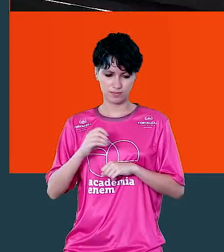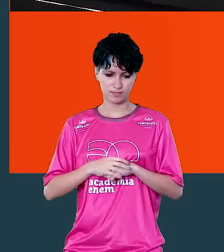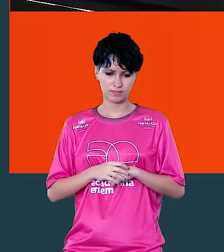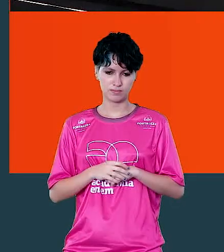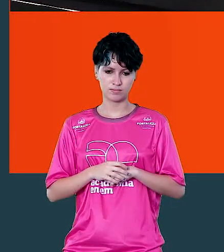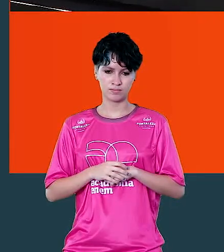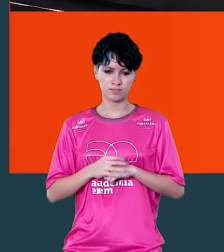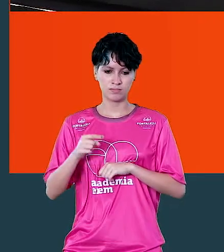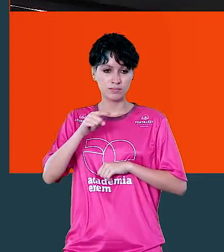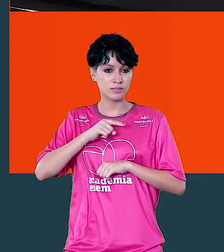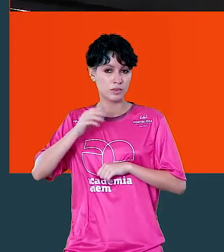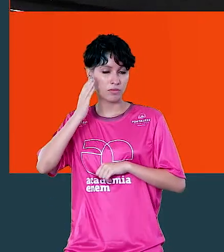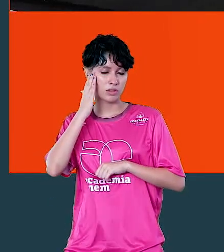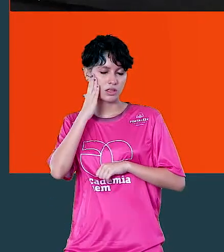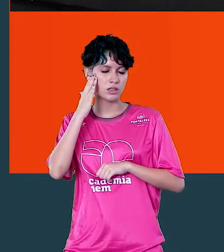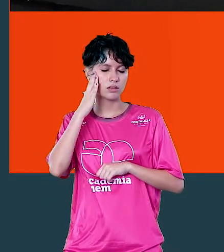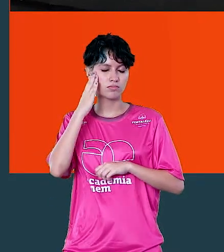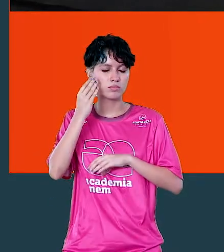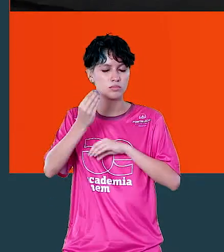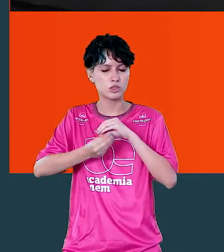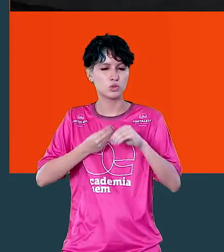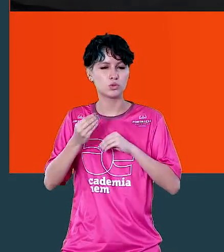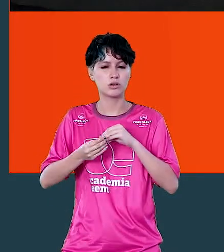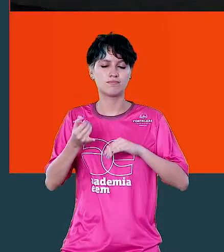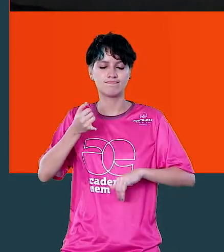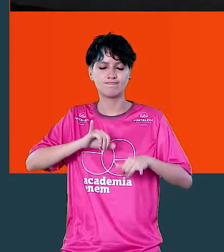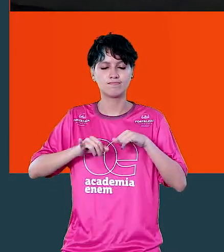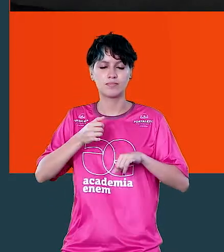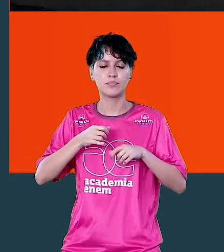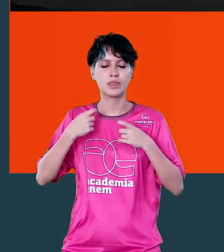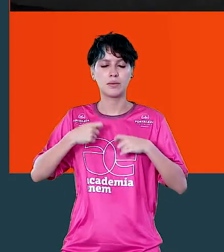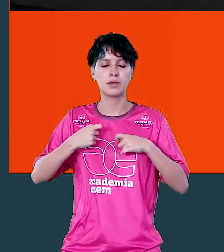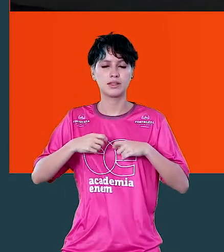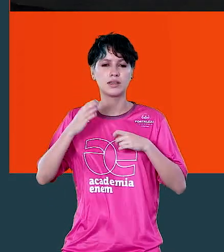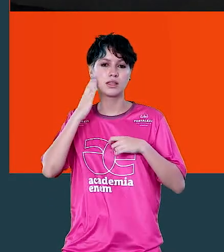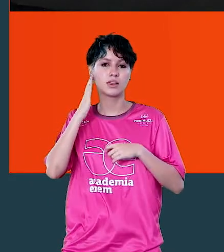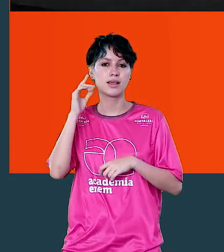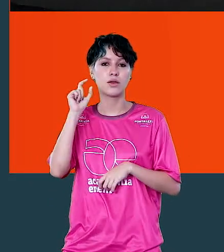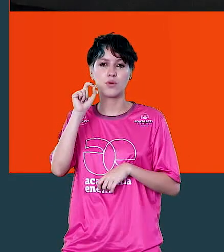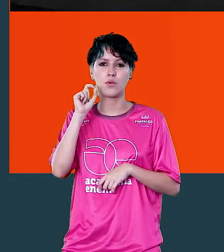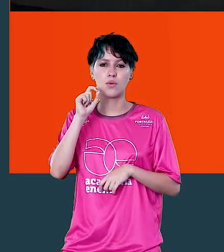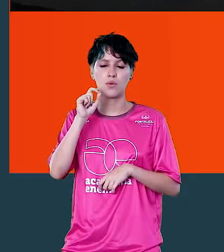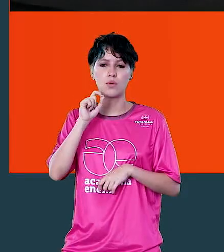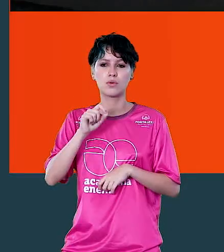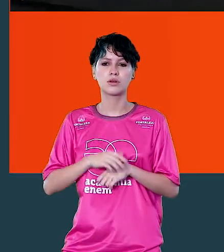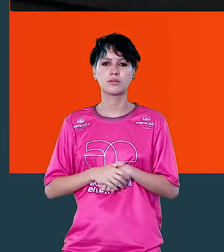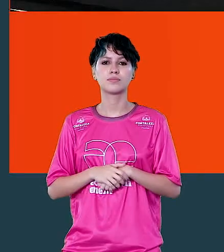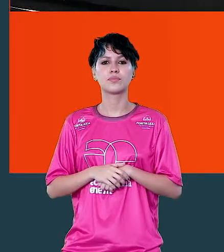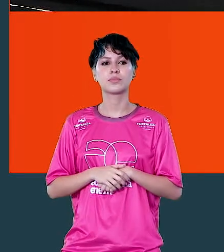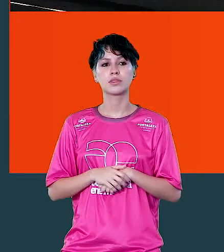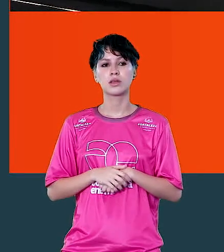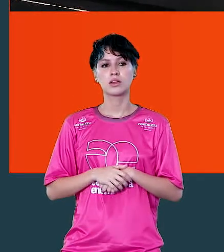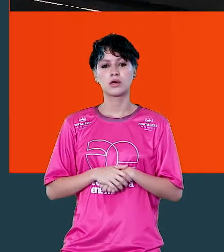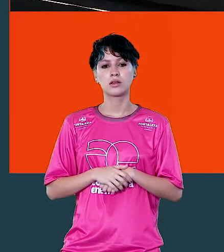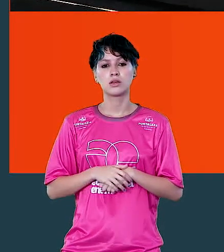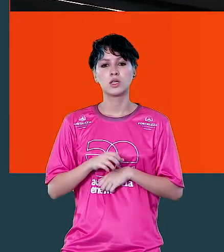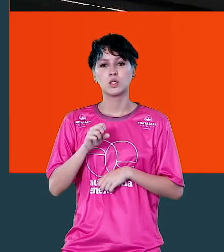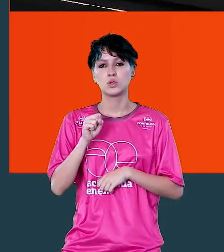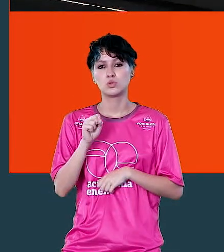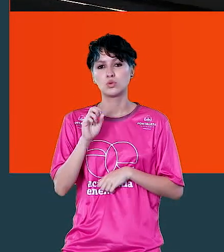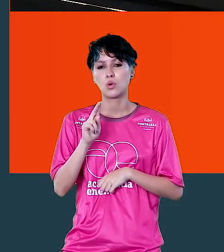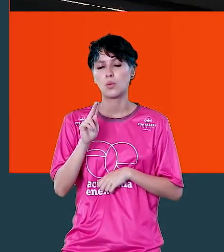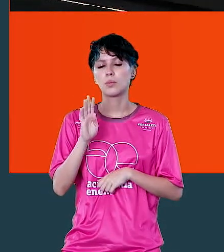vai misturar compostos químicos, a gente tem que misturar substâncias que são diferentes. Eu não posso dizer que eu tenho uma